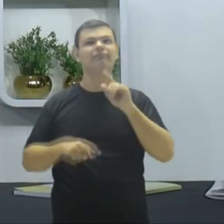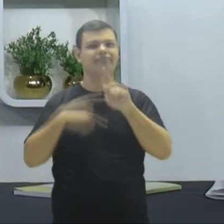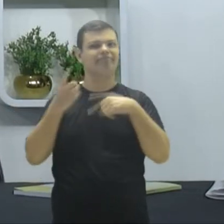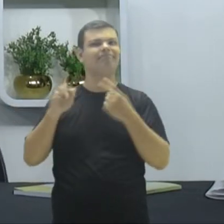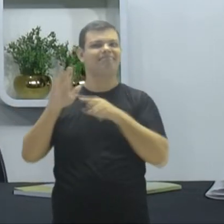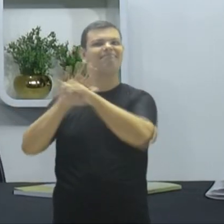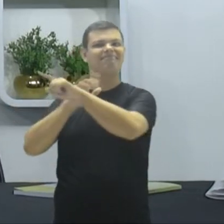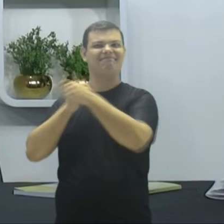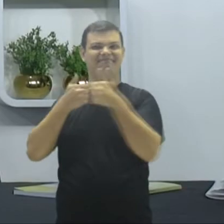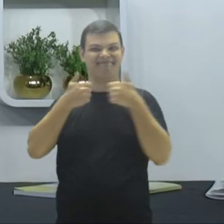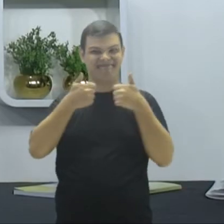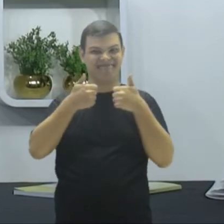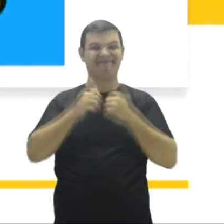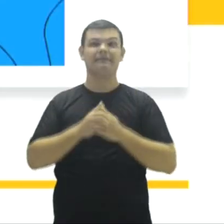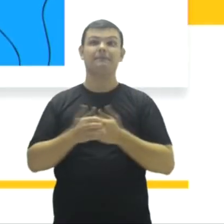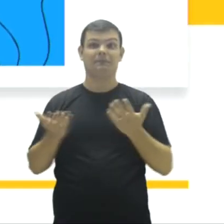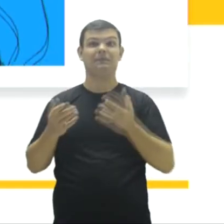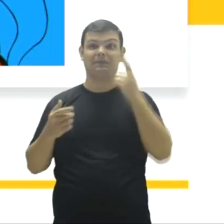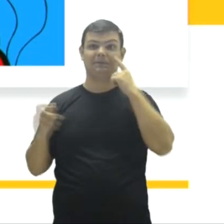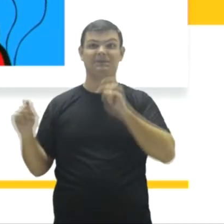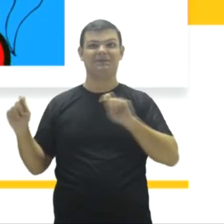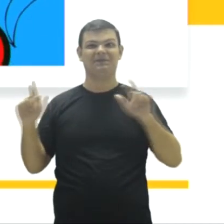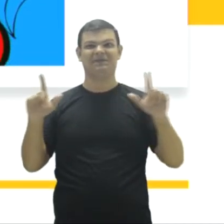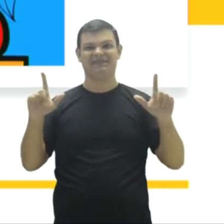isso. Vamos voltar às nossas imagens.